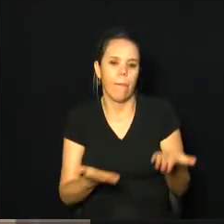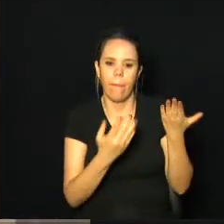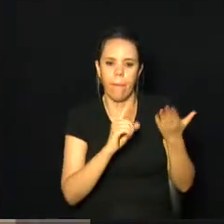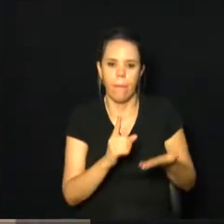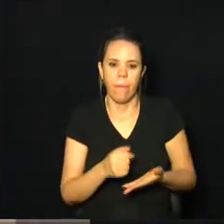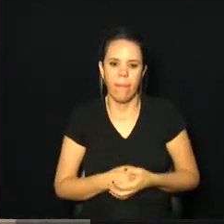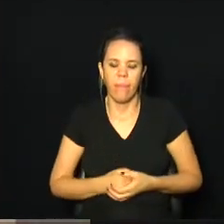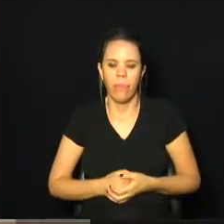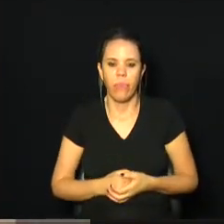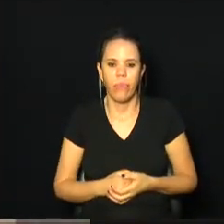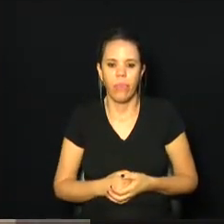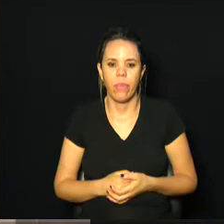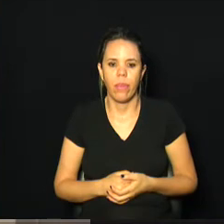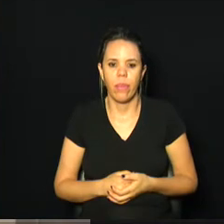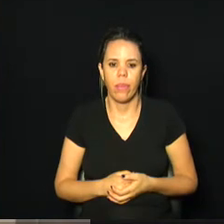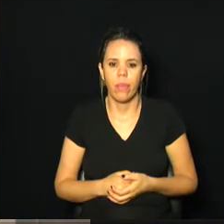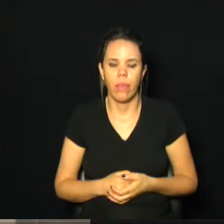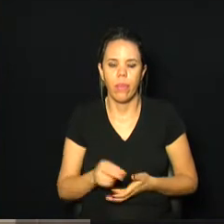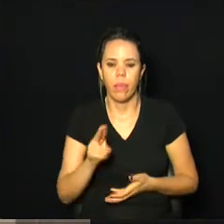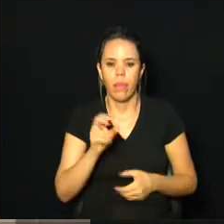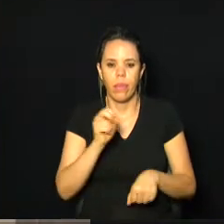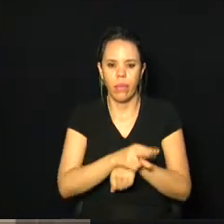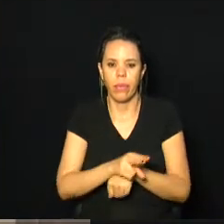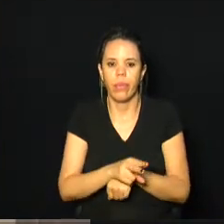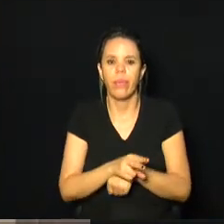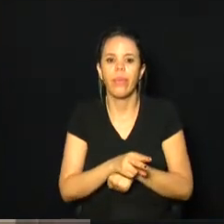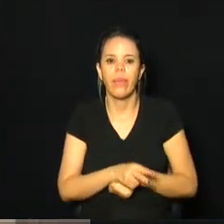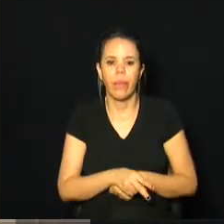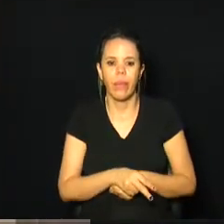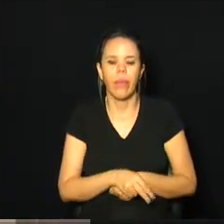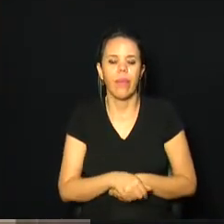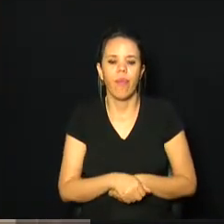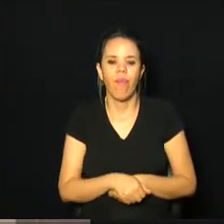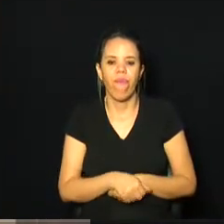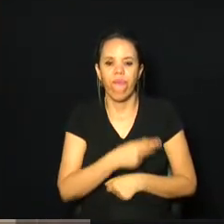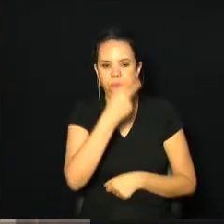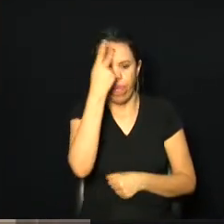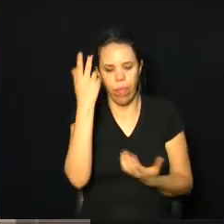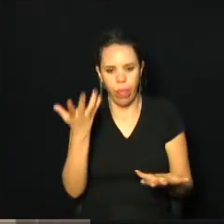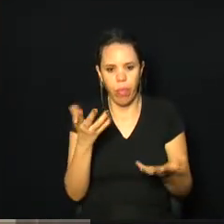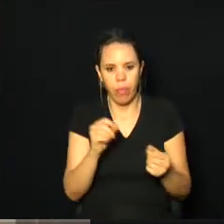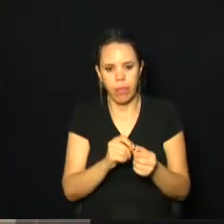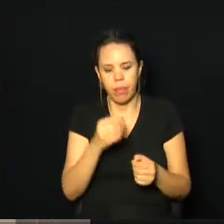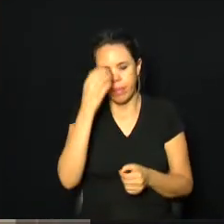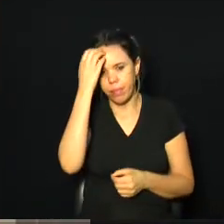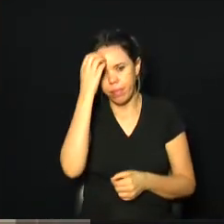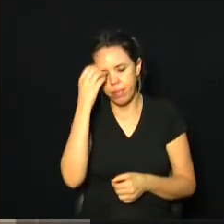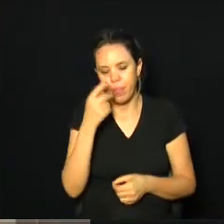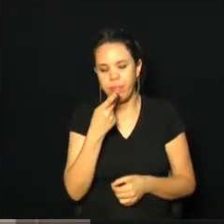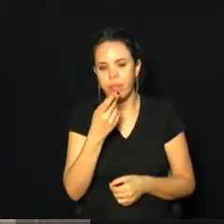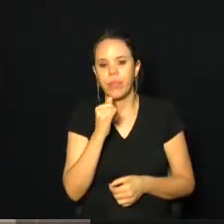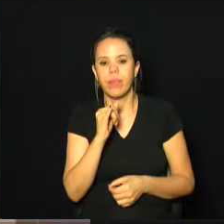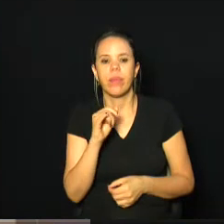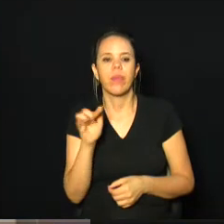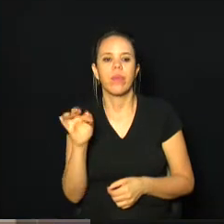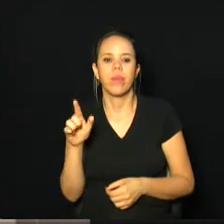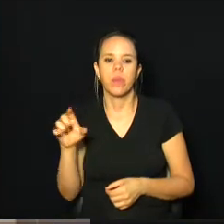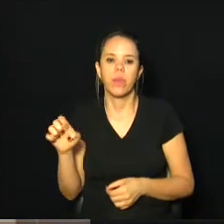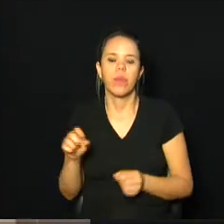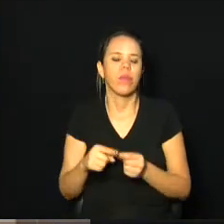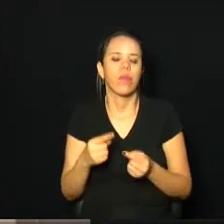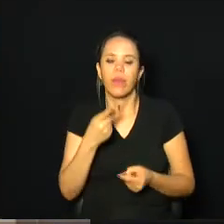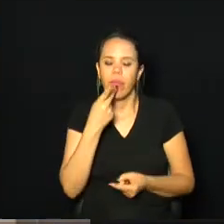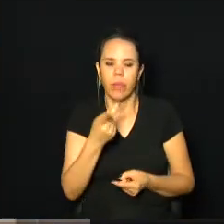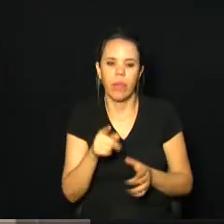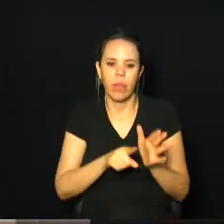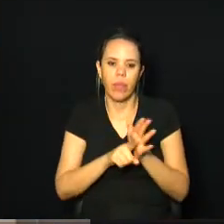Tá. Né? Então, estão ocupando vagas que pessoas querem fazer. Uhum. E aí eu falei para o Felipe o seguinte, faz